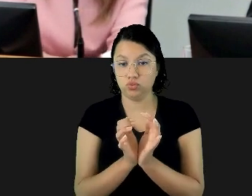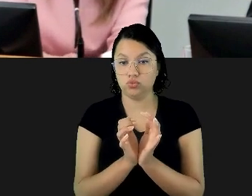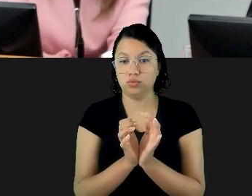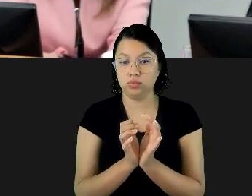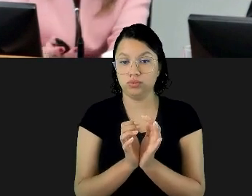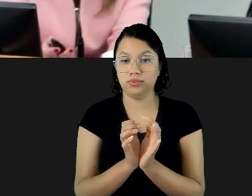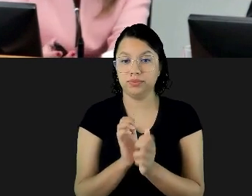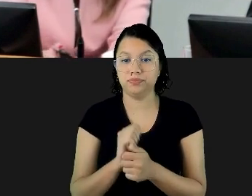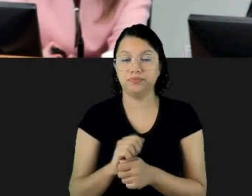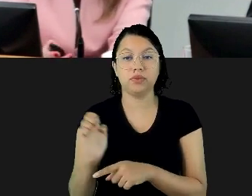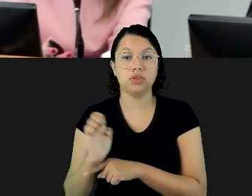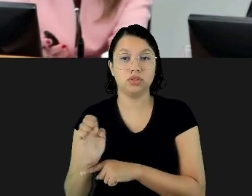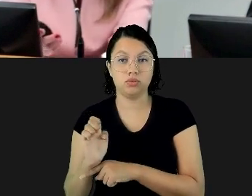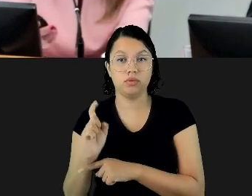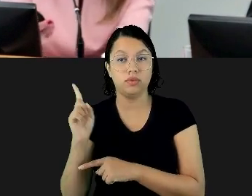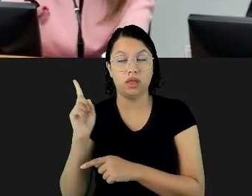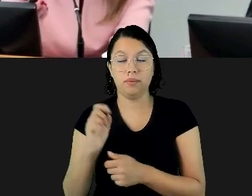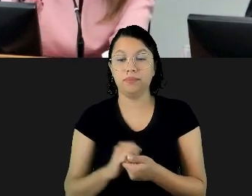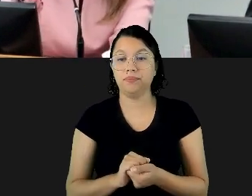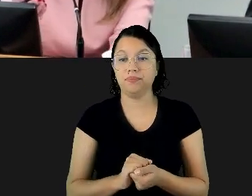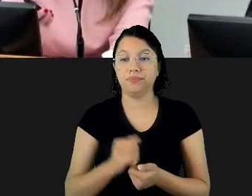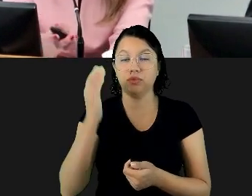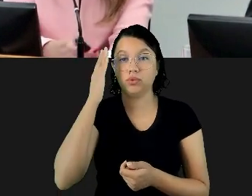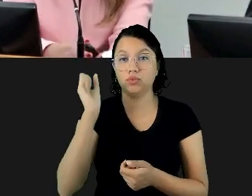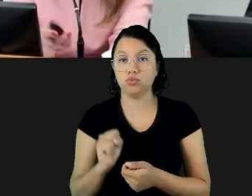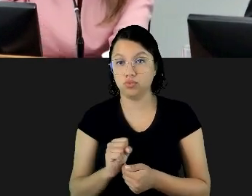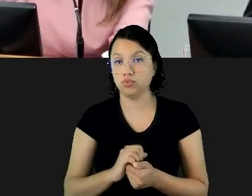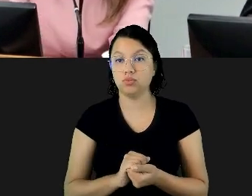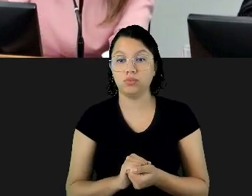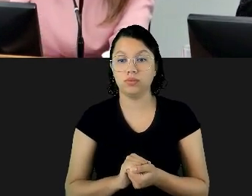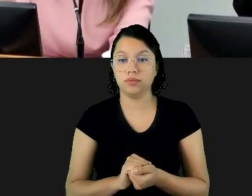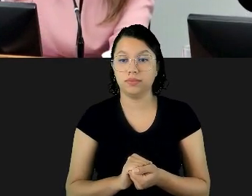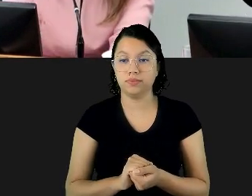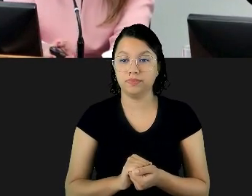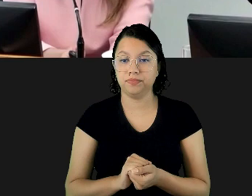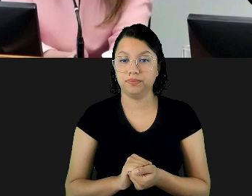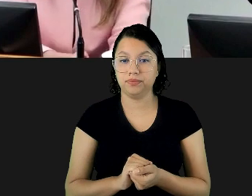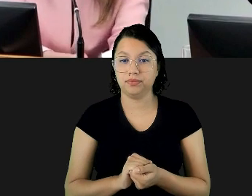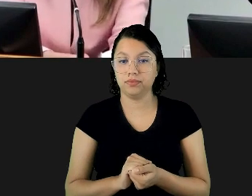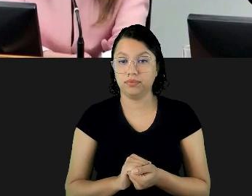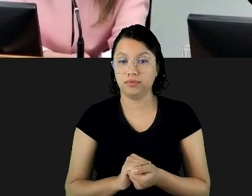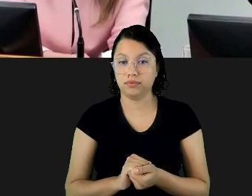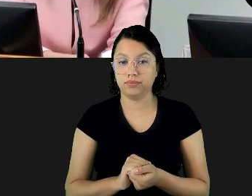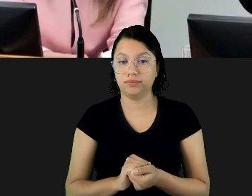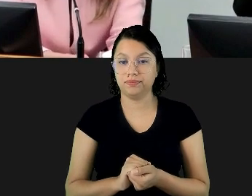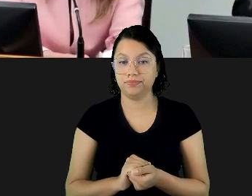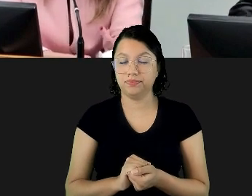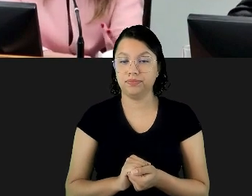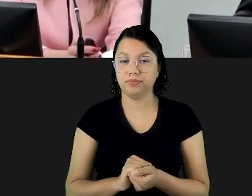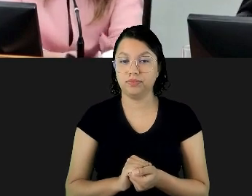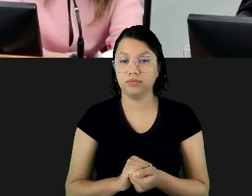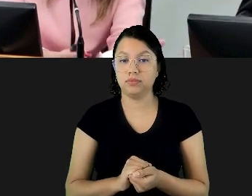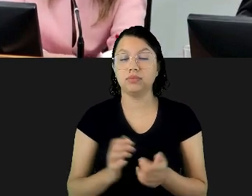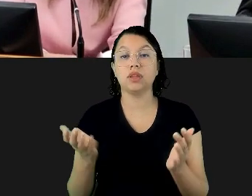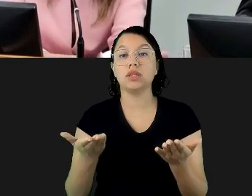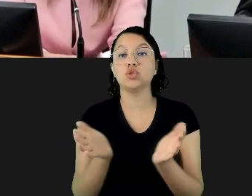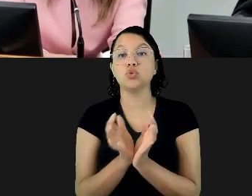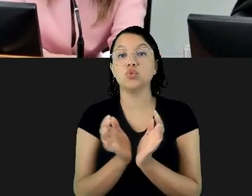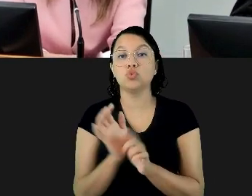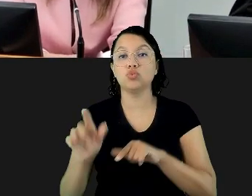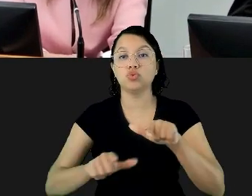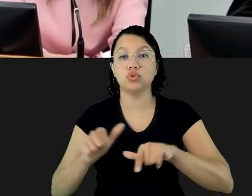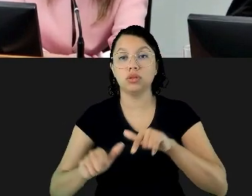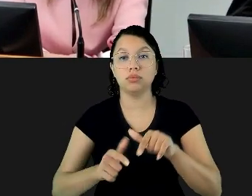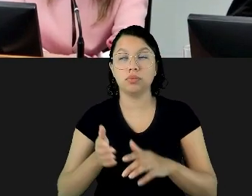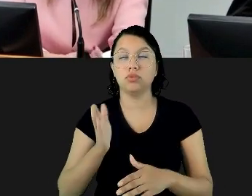nossa Assembleia Legislativa do Estado de Mato Grosso do Sul, da rota bioceânica. Esse grupo de trabalho ele já vem se debatendo